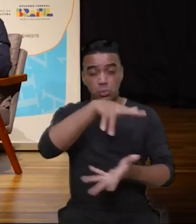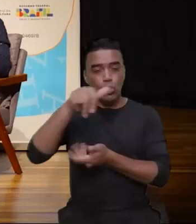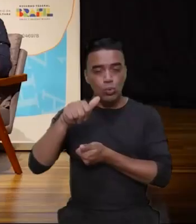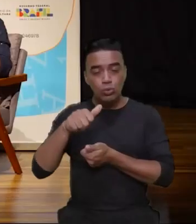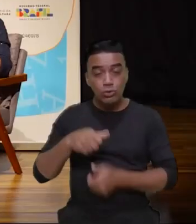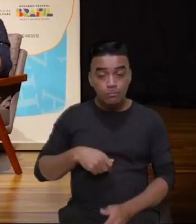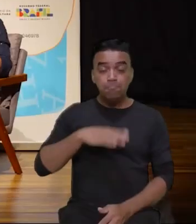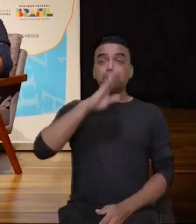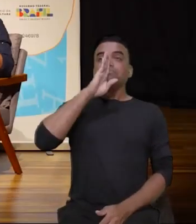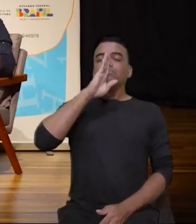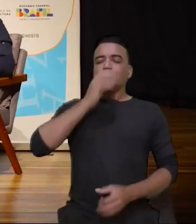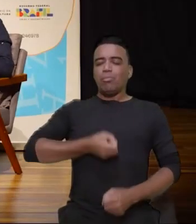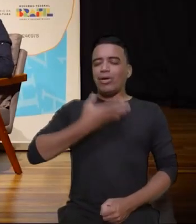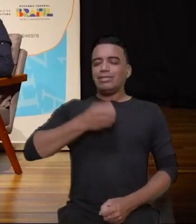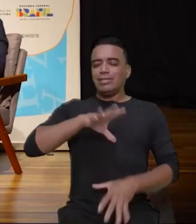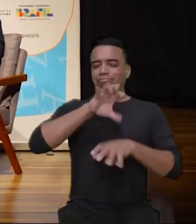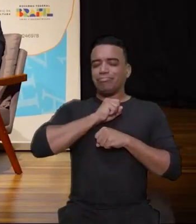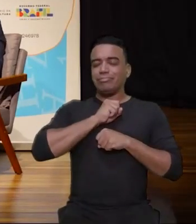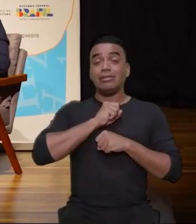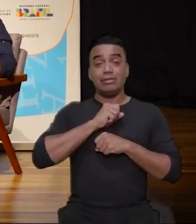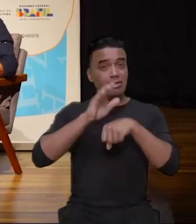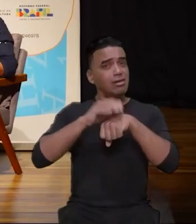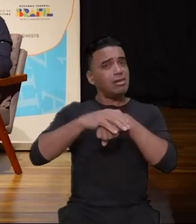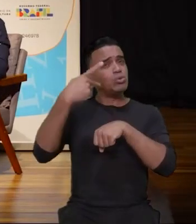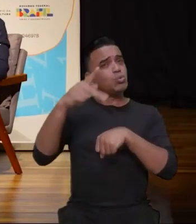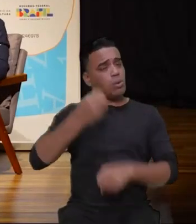da poesia penetra. A